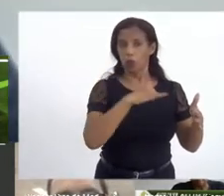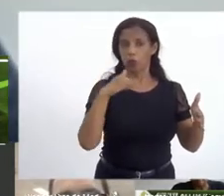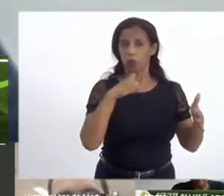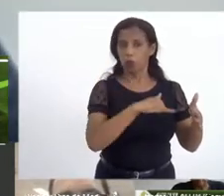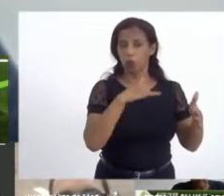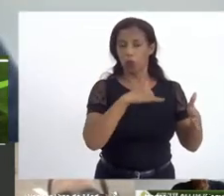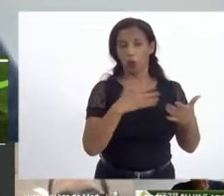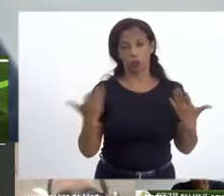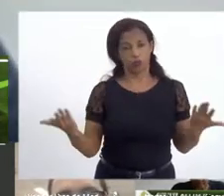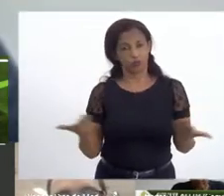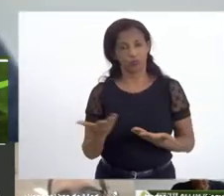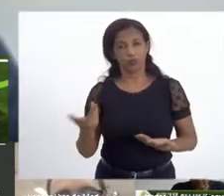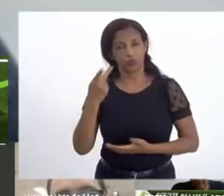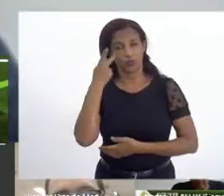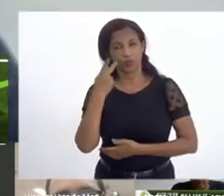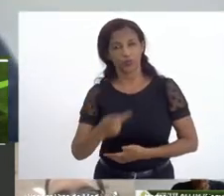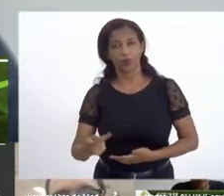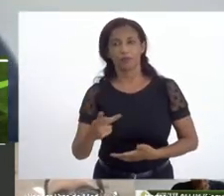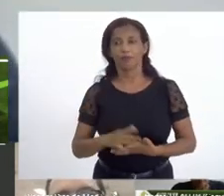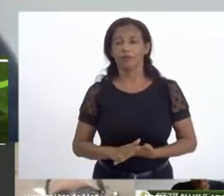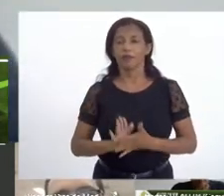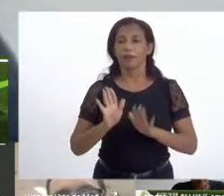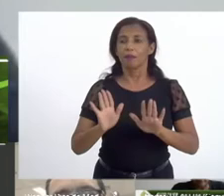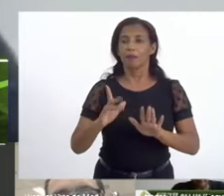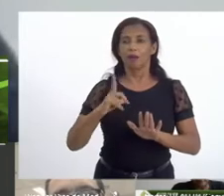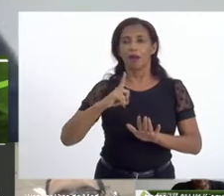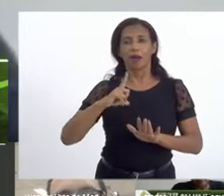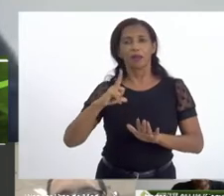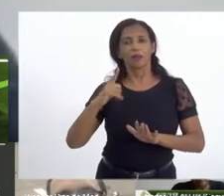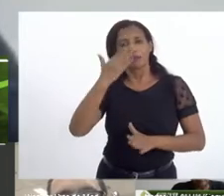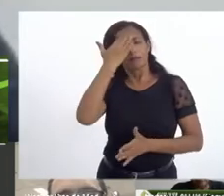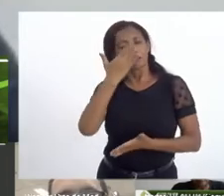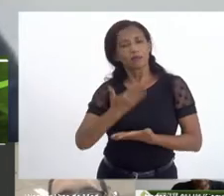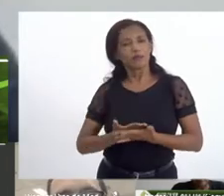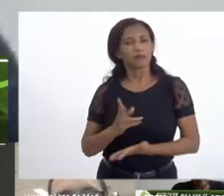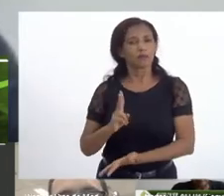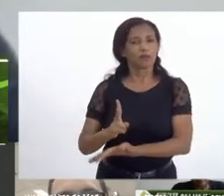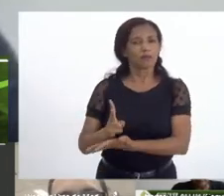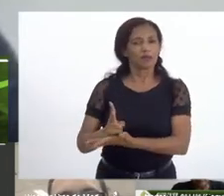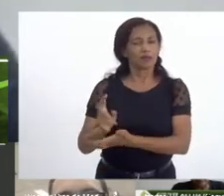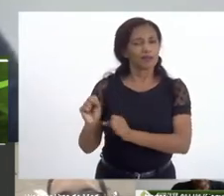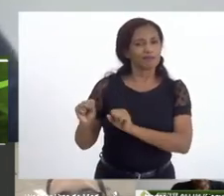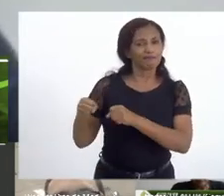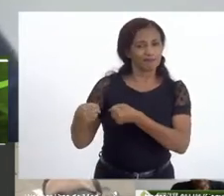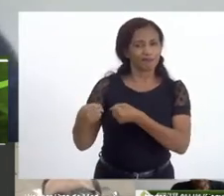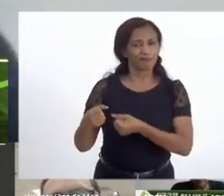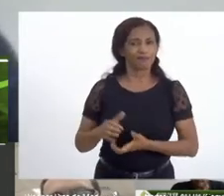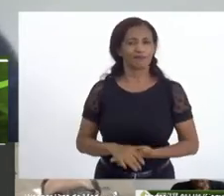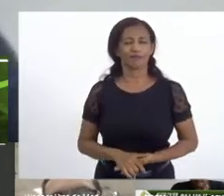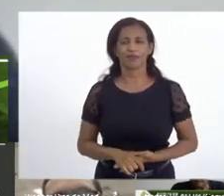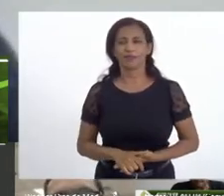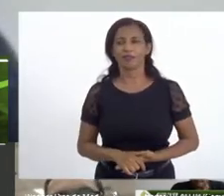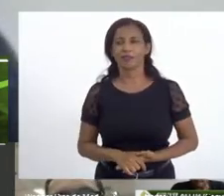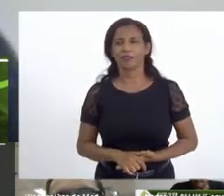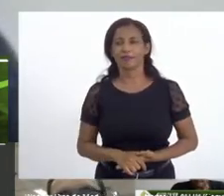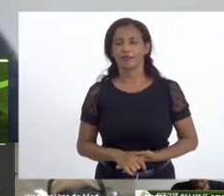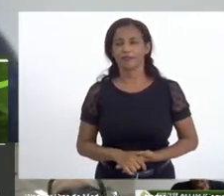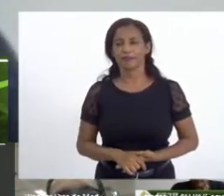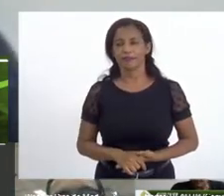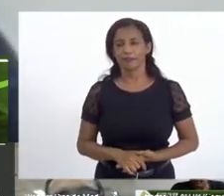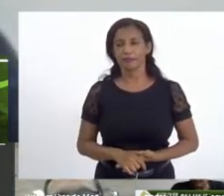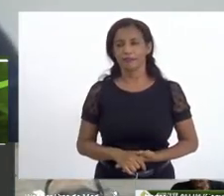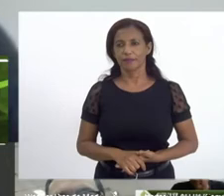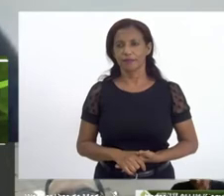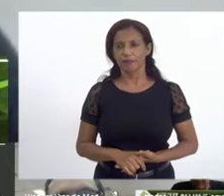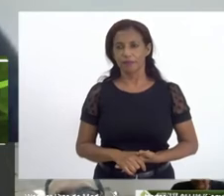frequentam atualmente, mas que nós sempre acreditamos nesse potencial. Então,